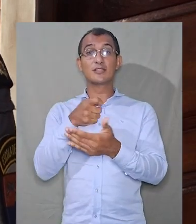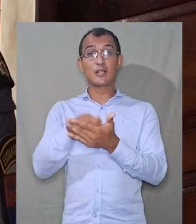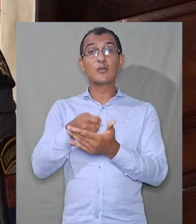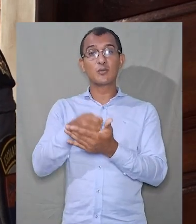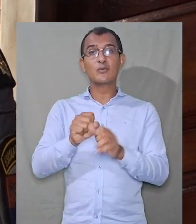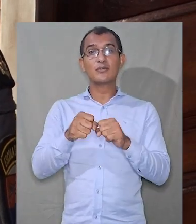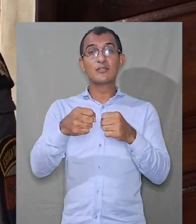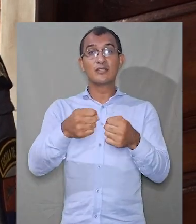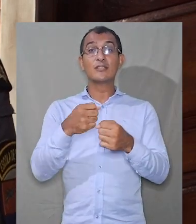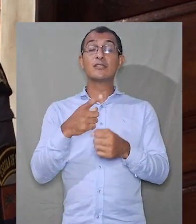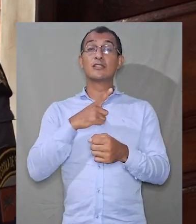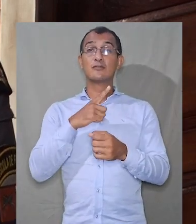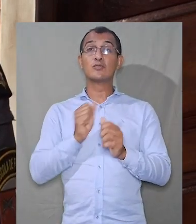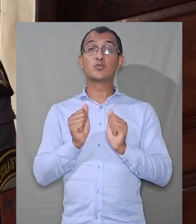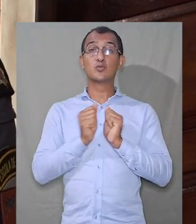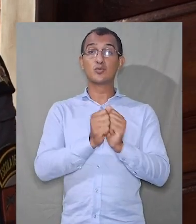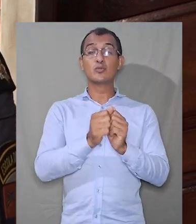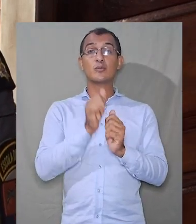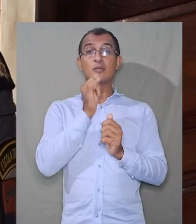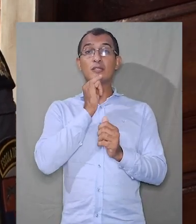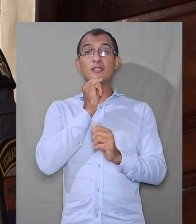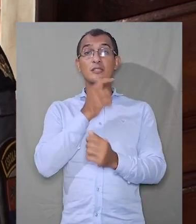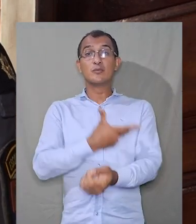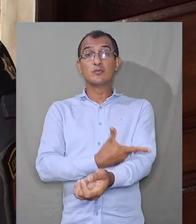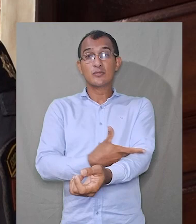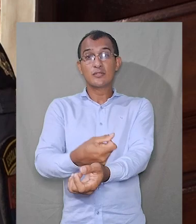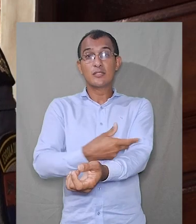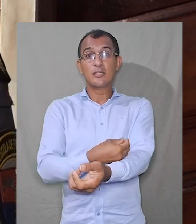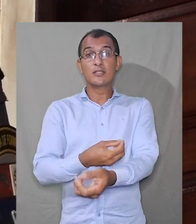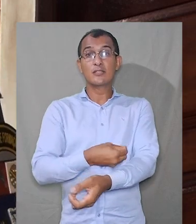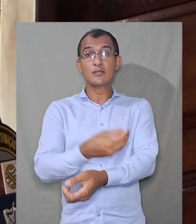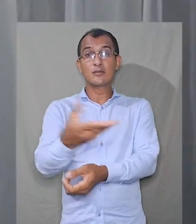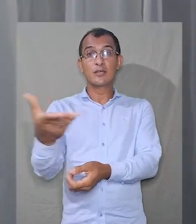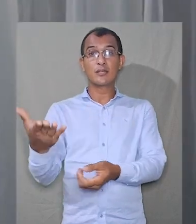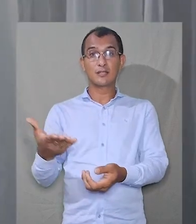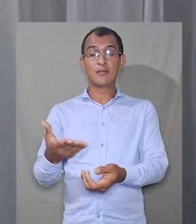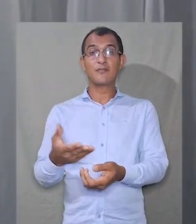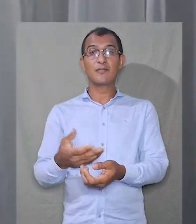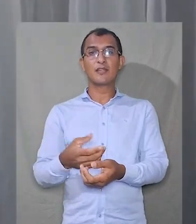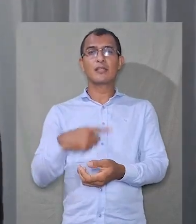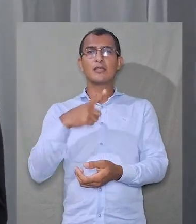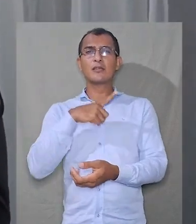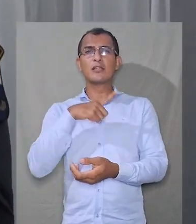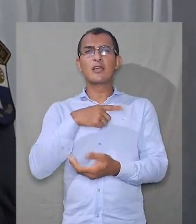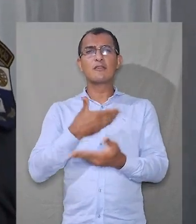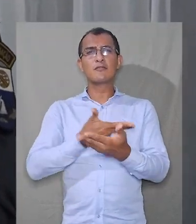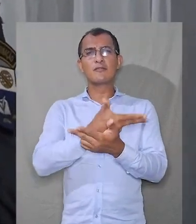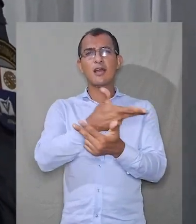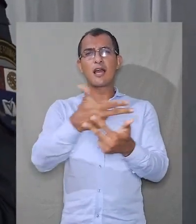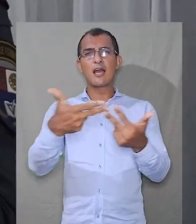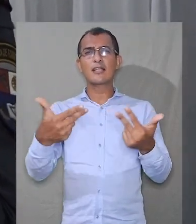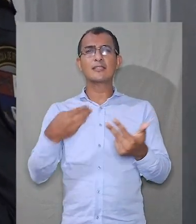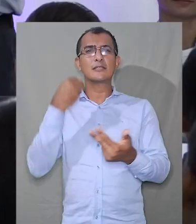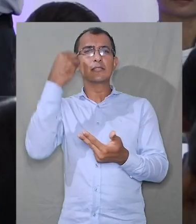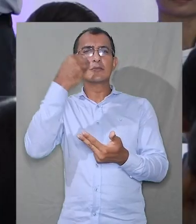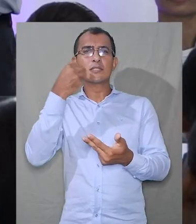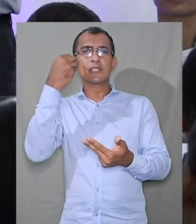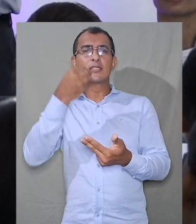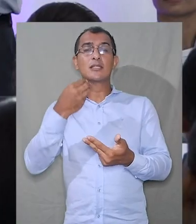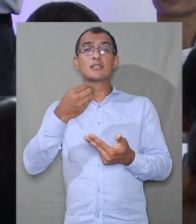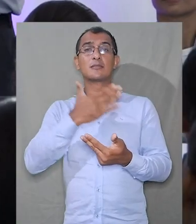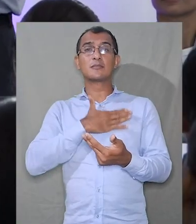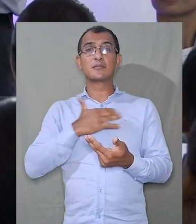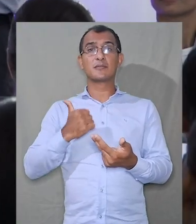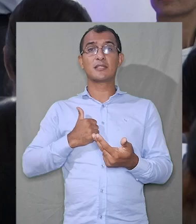dentro dessa luta nós fizemos algumas parcerias, como a campanha de doação de sangue. Na ocasião foram compartilhadas experiências